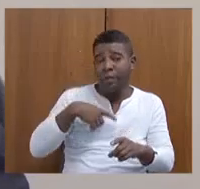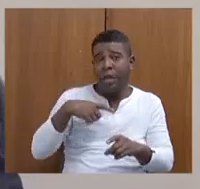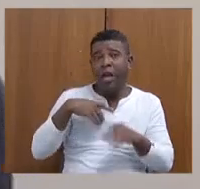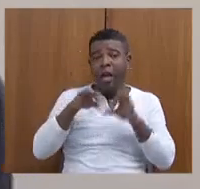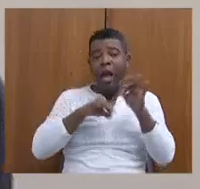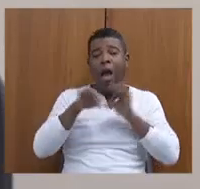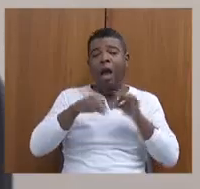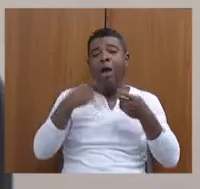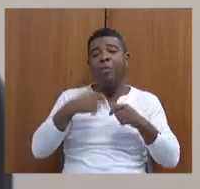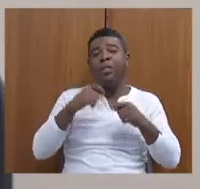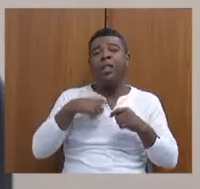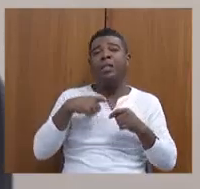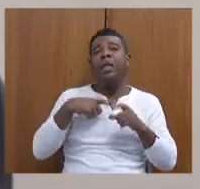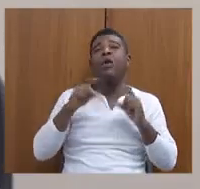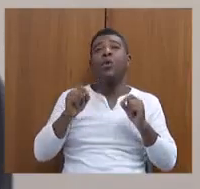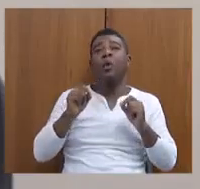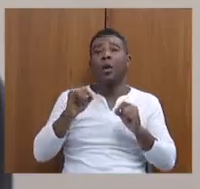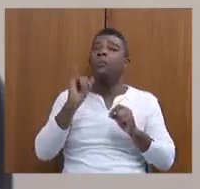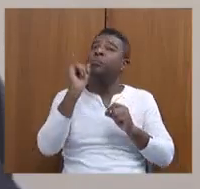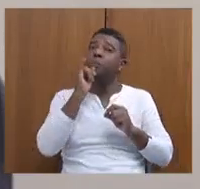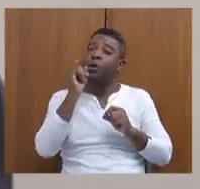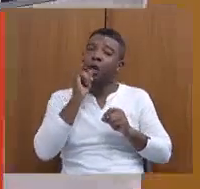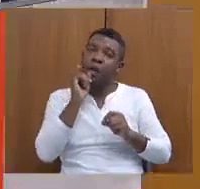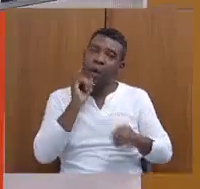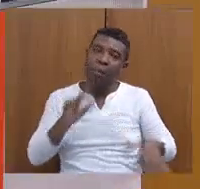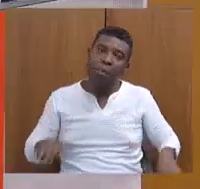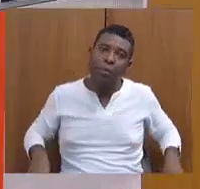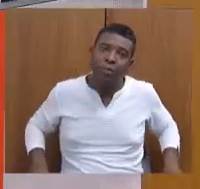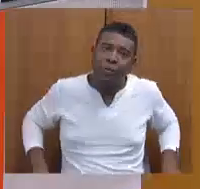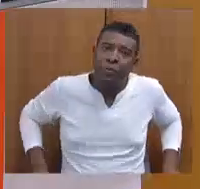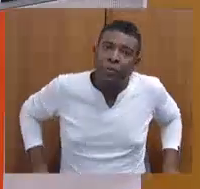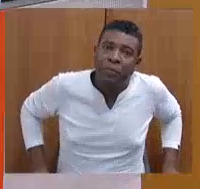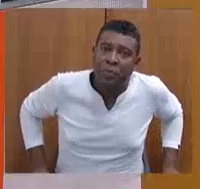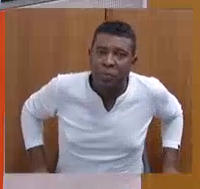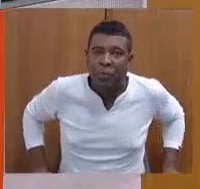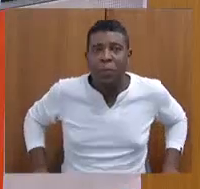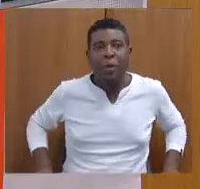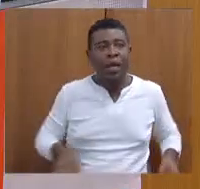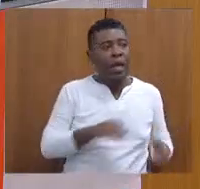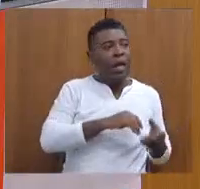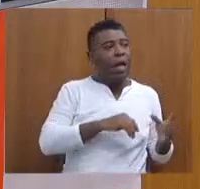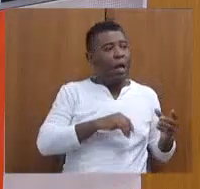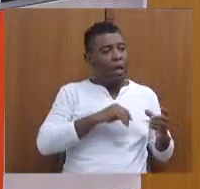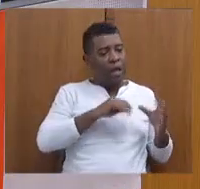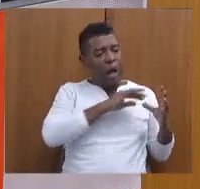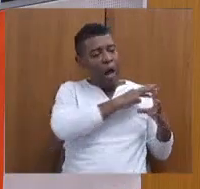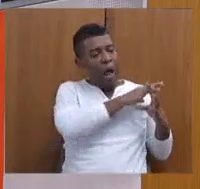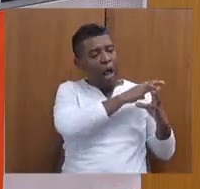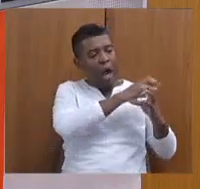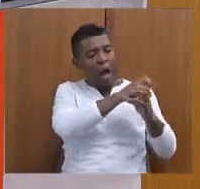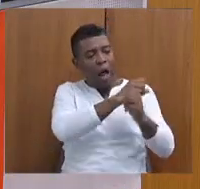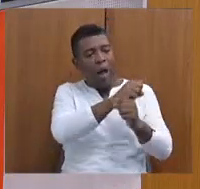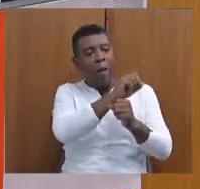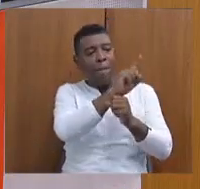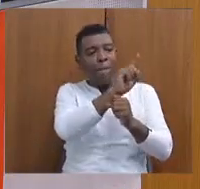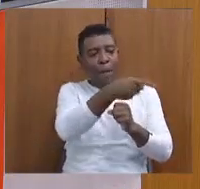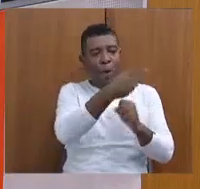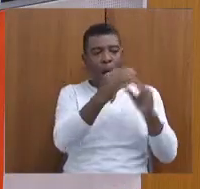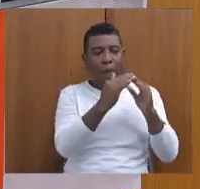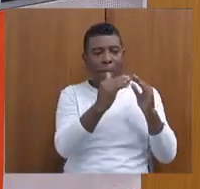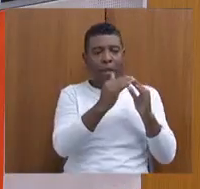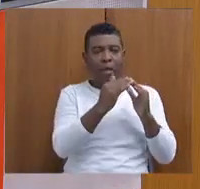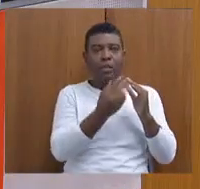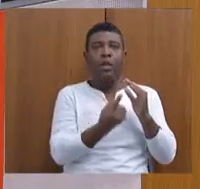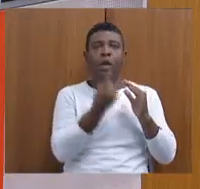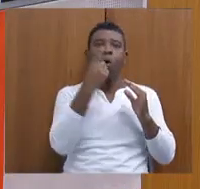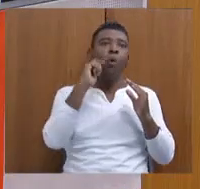dá um exemplo prático aqui vamos supor que a cada mil habitantes nós tenhamos uma padaria então